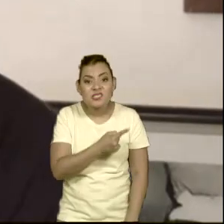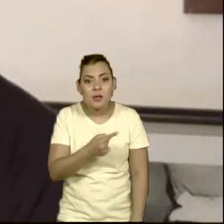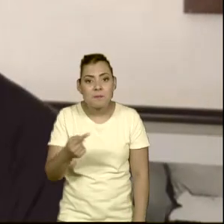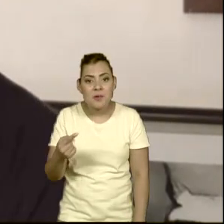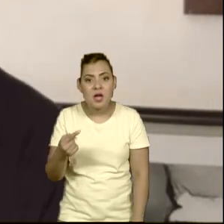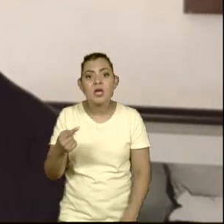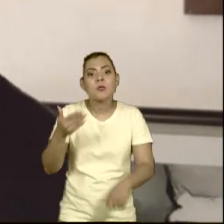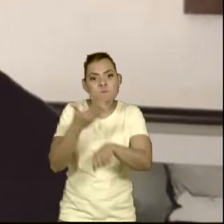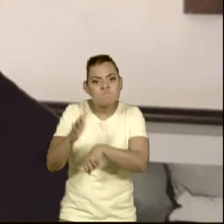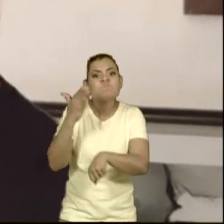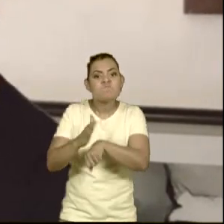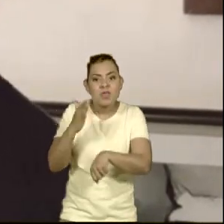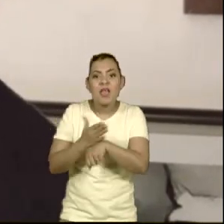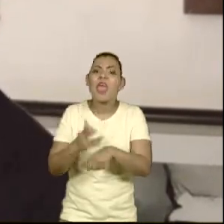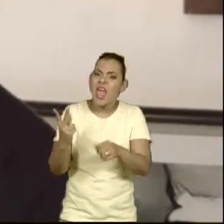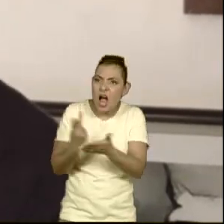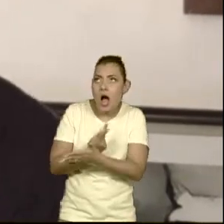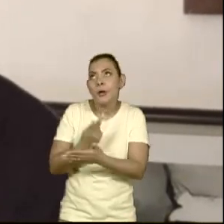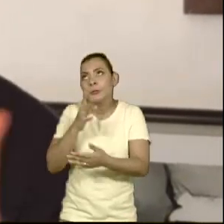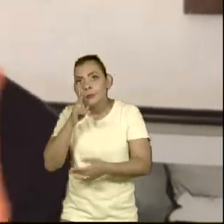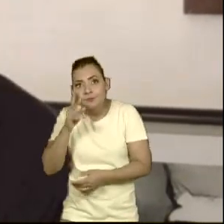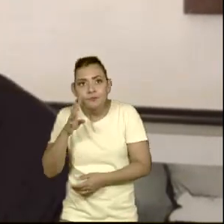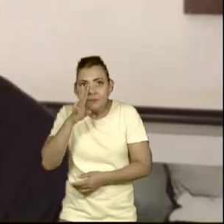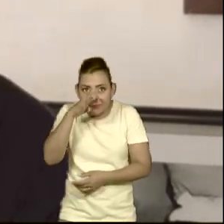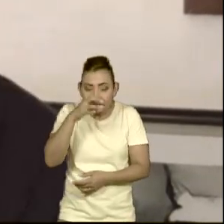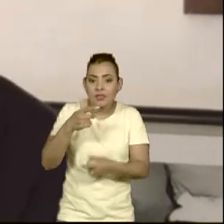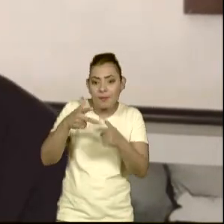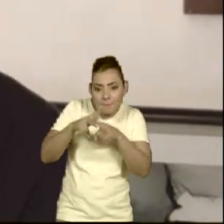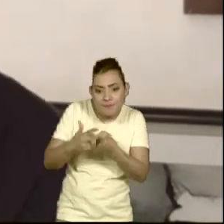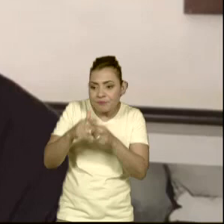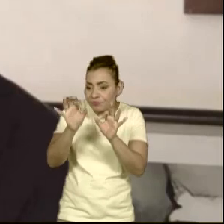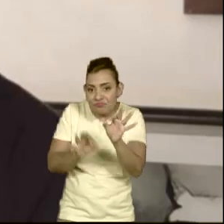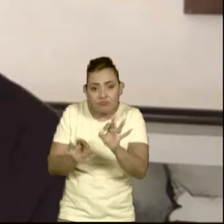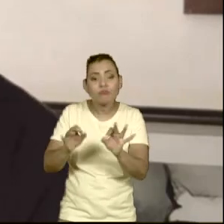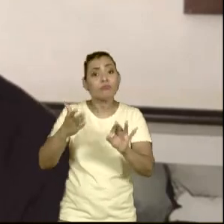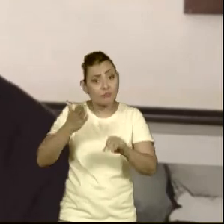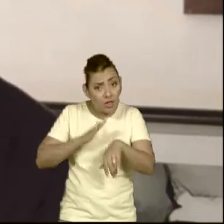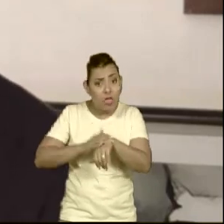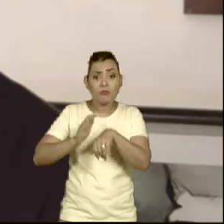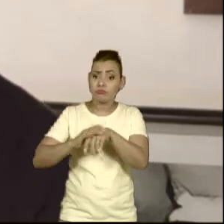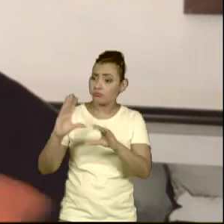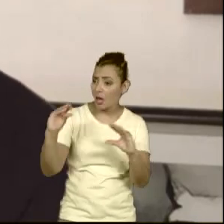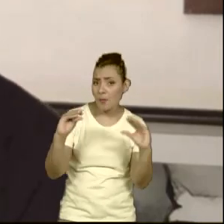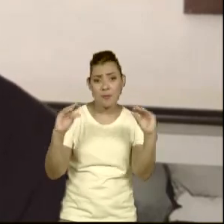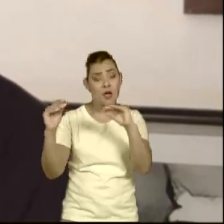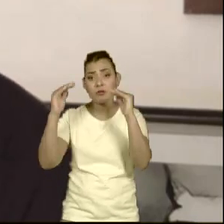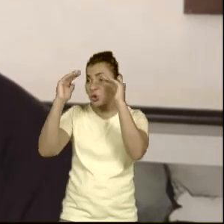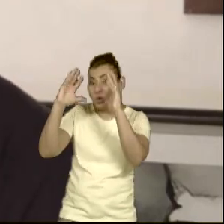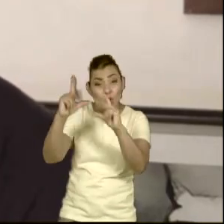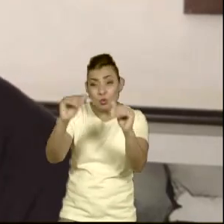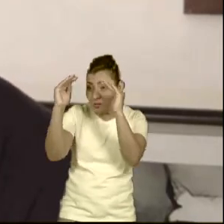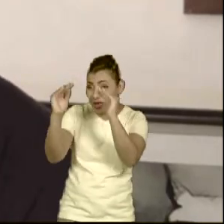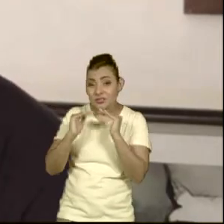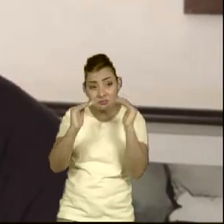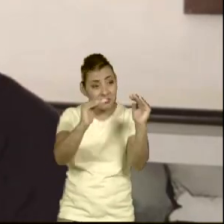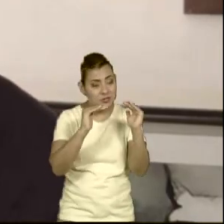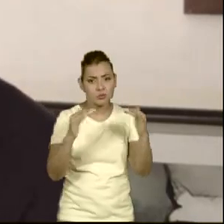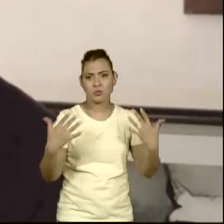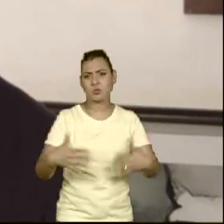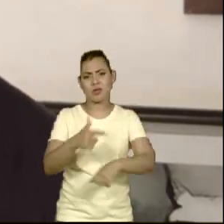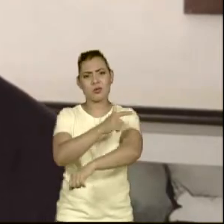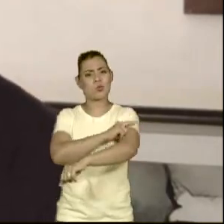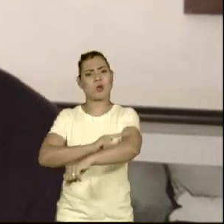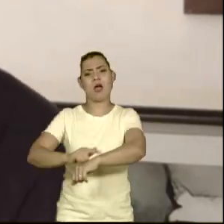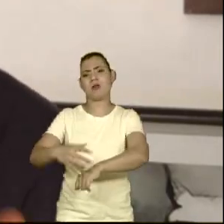fazendo essa bobagem, tentando aprender, melhorar, mas uma semana entrando nos quadros, sendo respeitado por todo mundo lá dentro de uma maneira muito